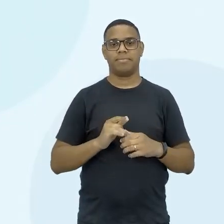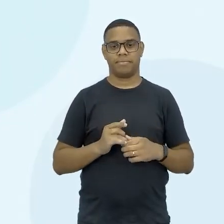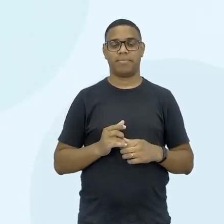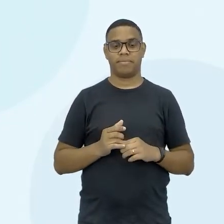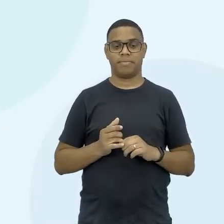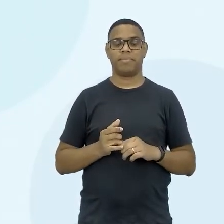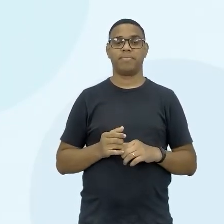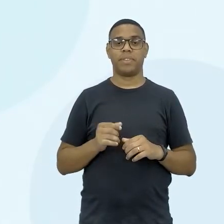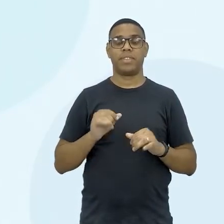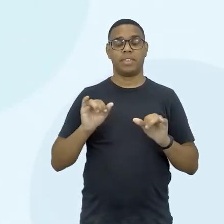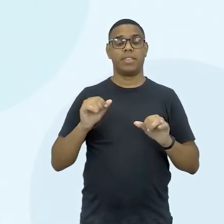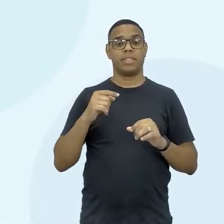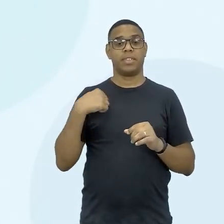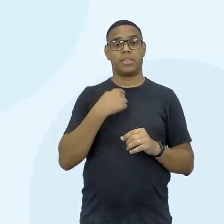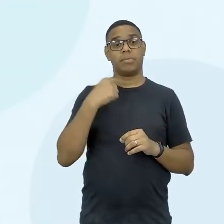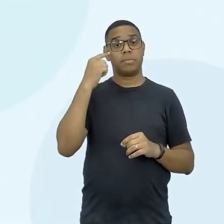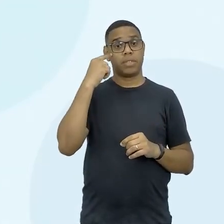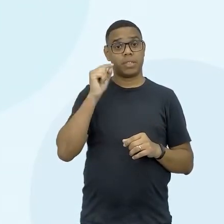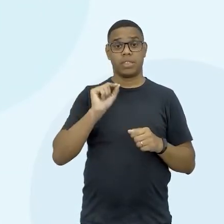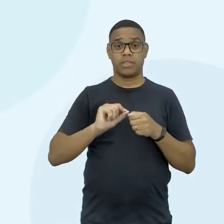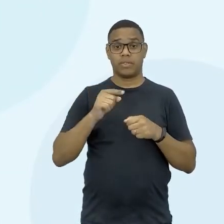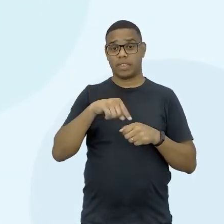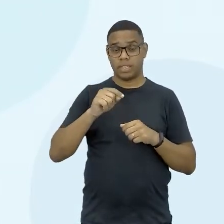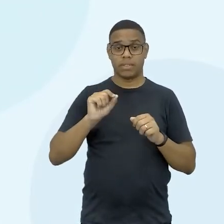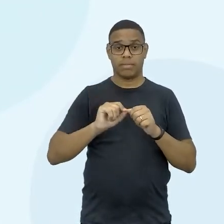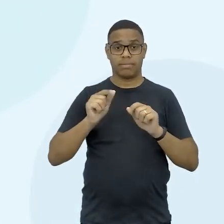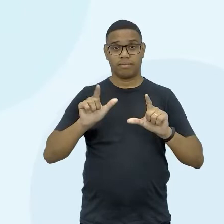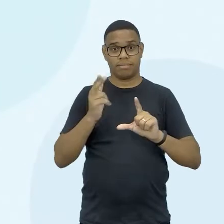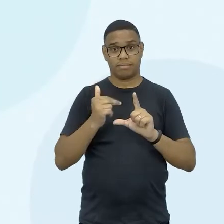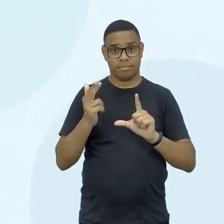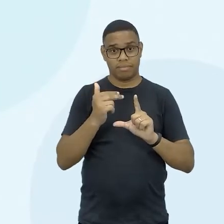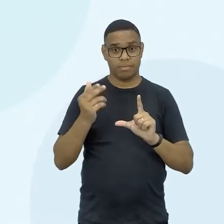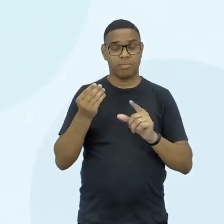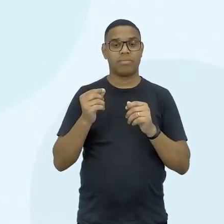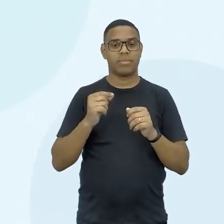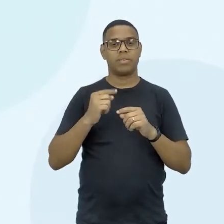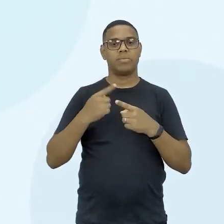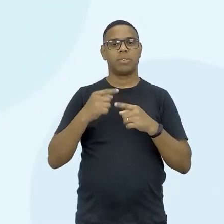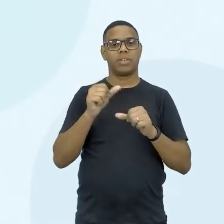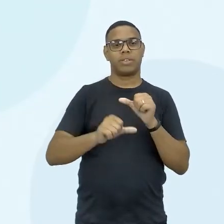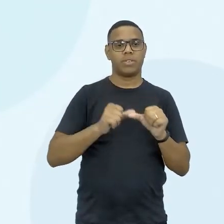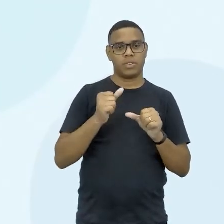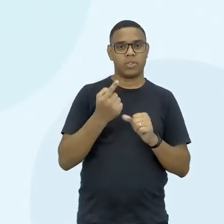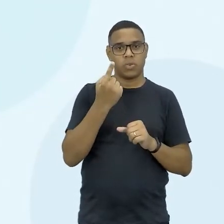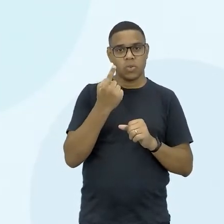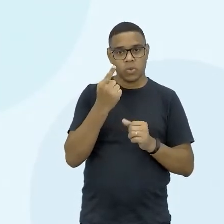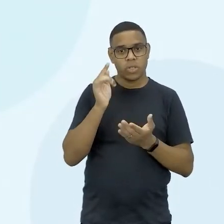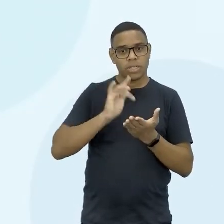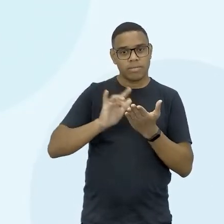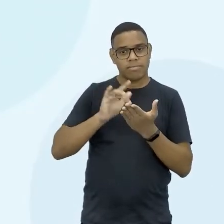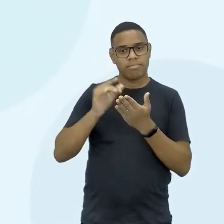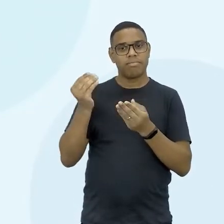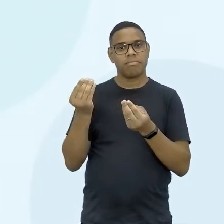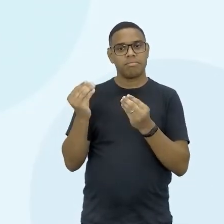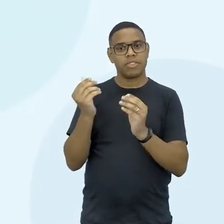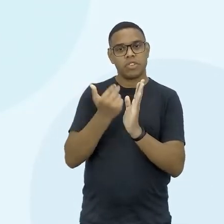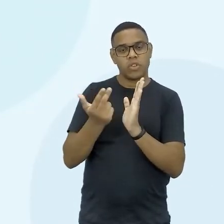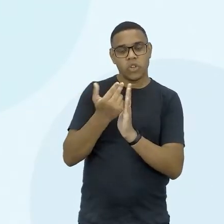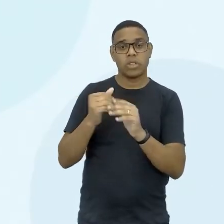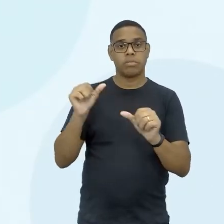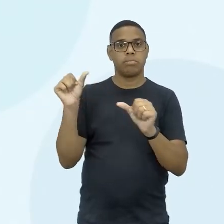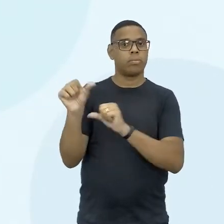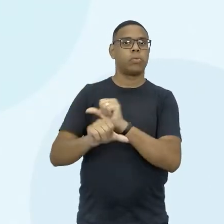É essa aqui fosse uma interessante para propaganda... pensar na hora de você fazer sua releitura, como às vezes a mudança de um único elemento na releitura